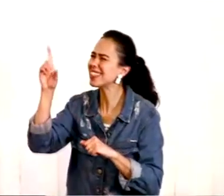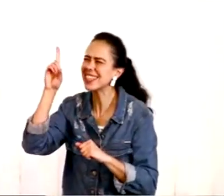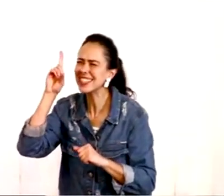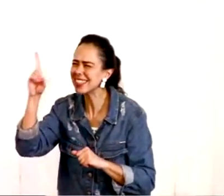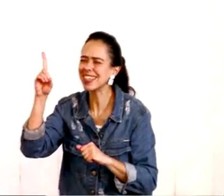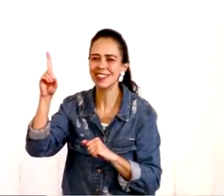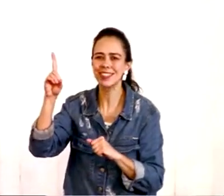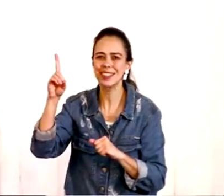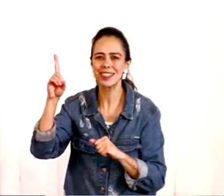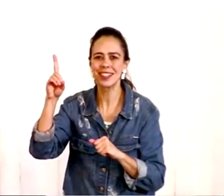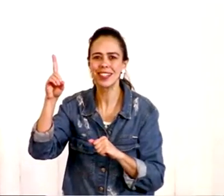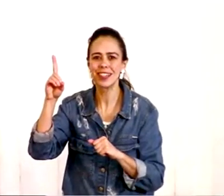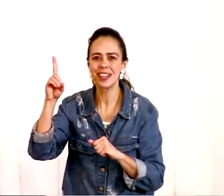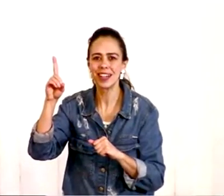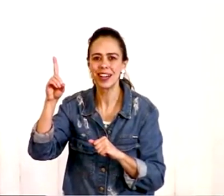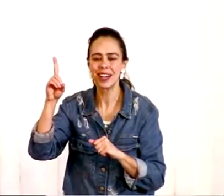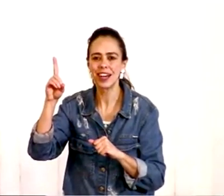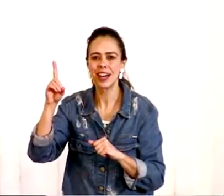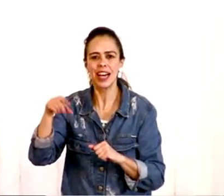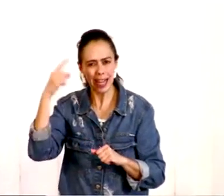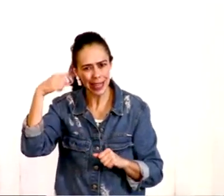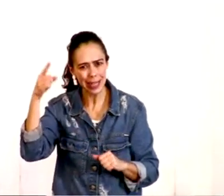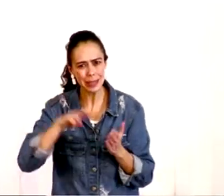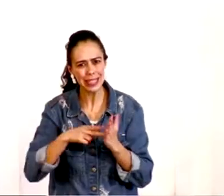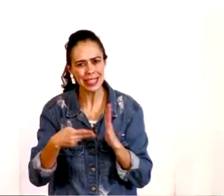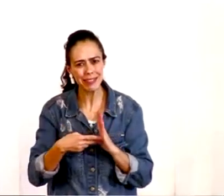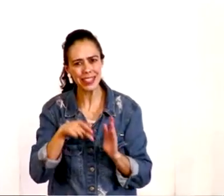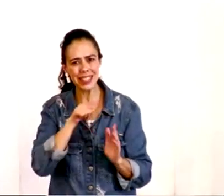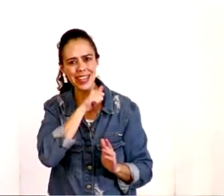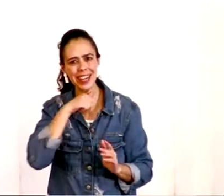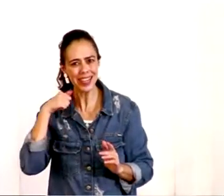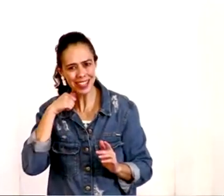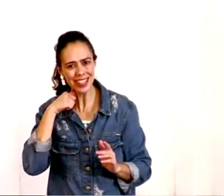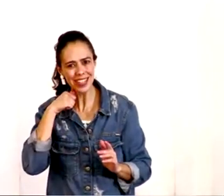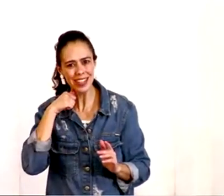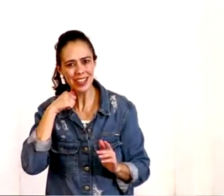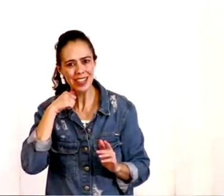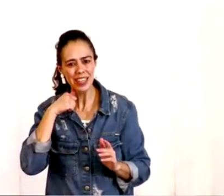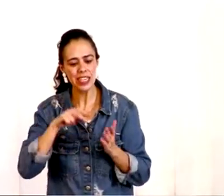ou fraqueza, eles tinham o Deus